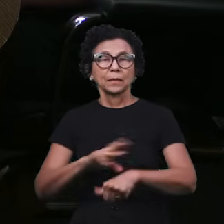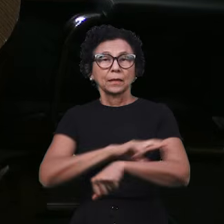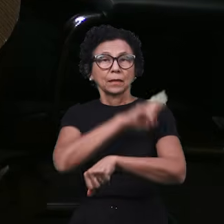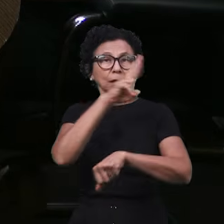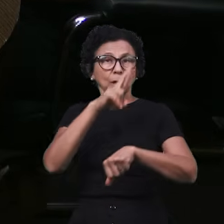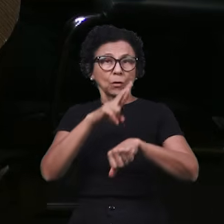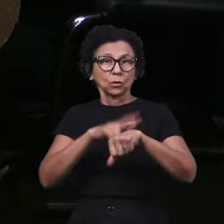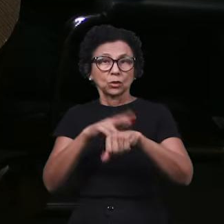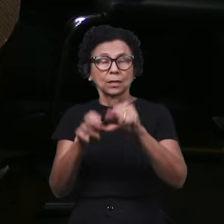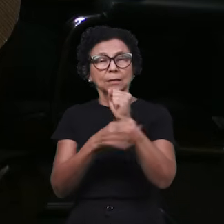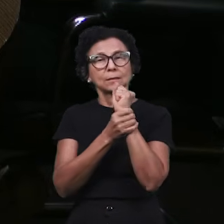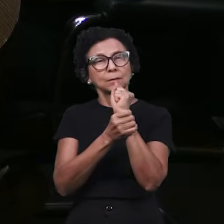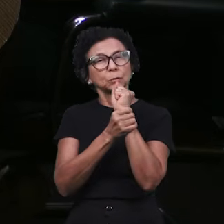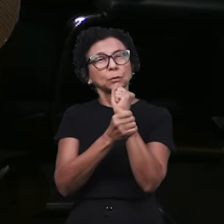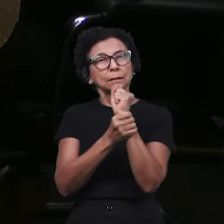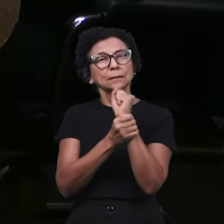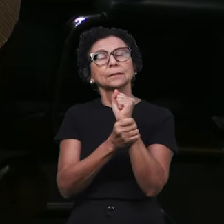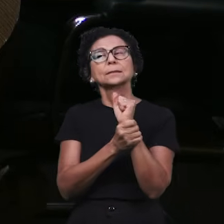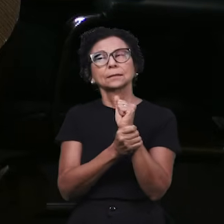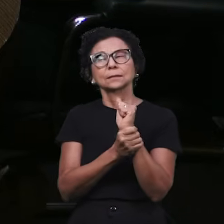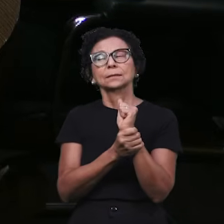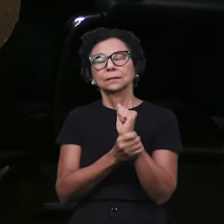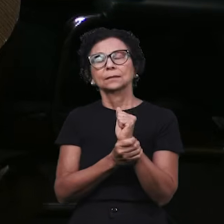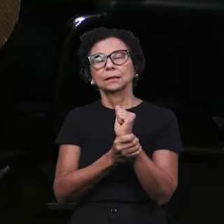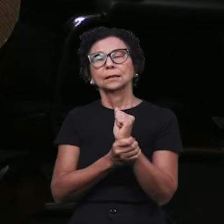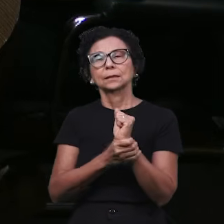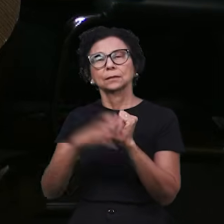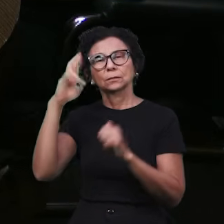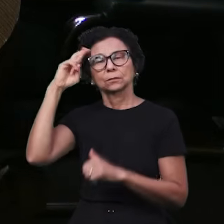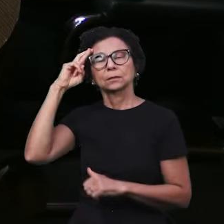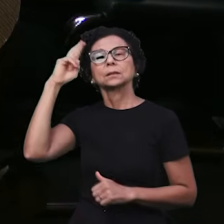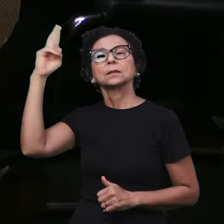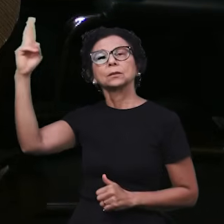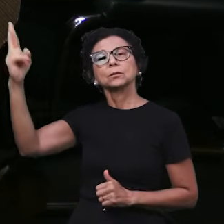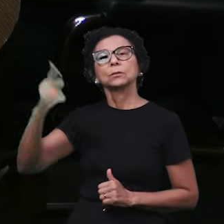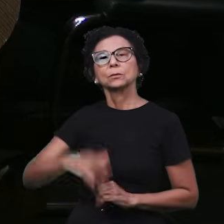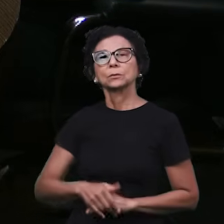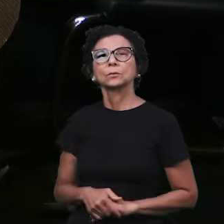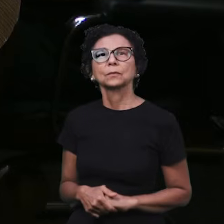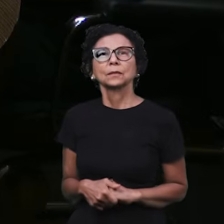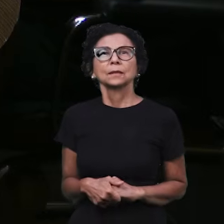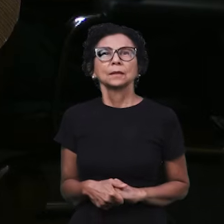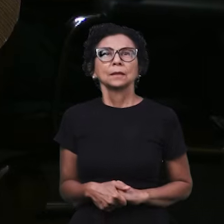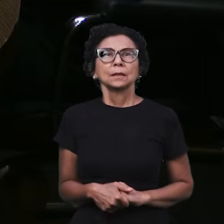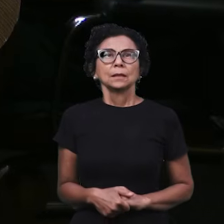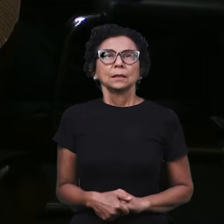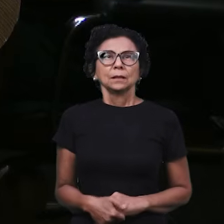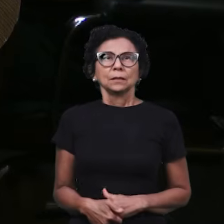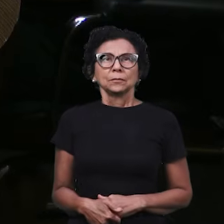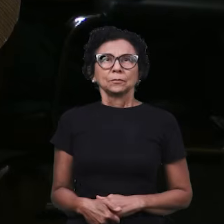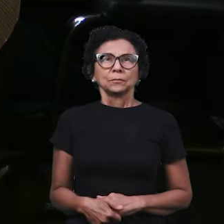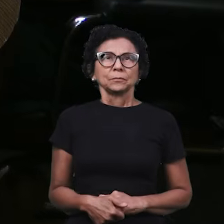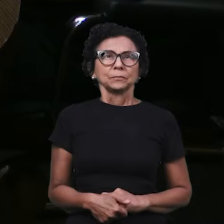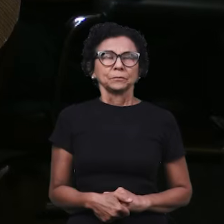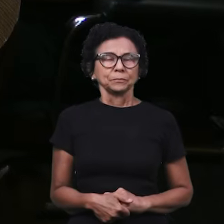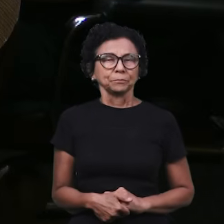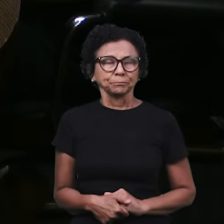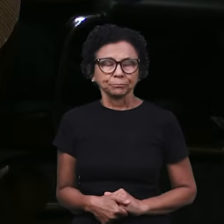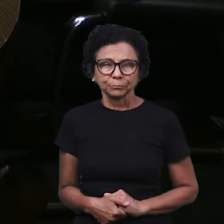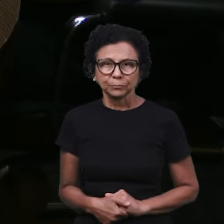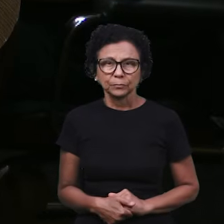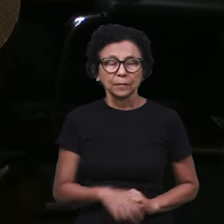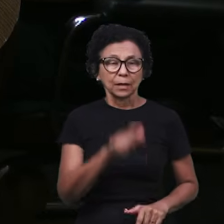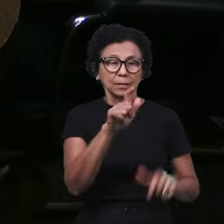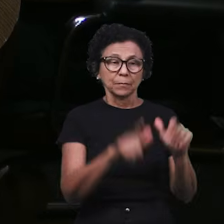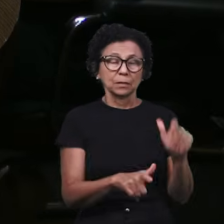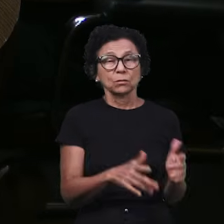e de a gente ter segurança no Senhor, né? No mundo, às vezes, o mundo é muito estável, né? Mas no Senhor a gente tem segurança, né? Hoje eu estou